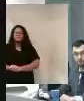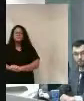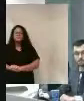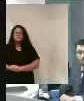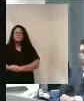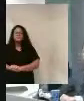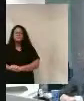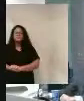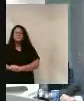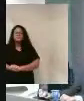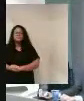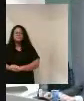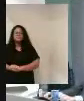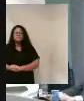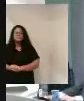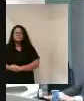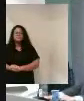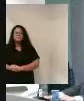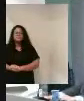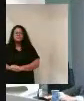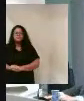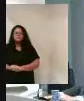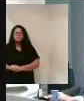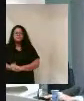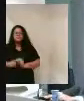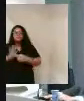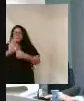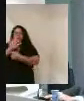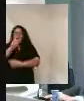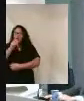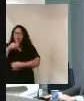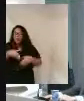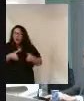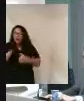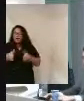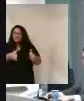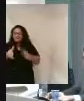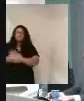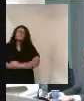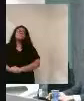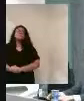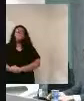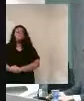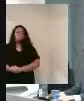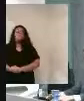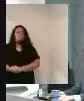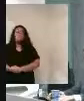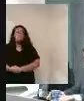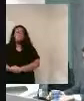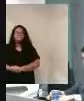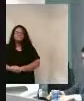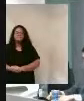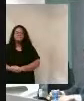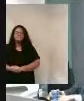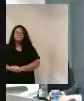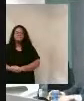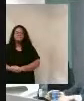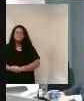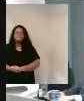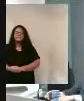as imagens satélites de um rio em Bangladesh, em 3 épocas diferentes ao longo do tempo,